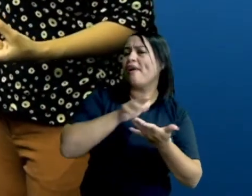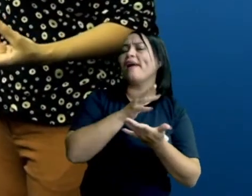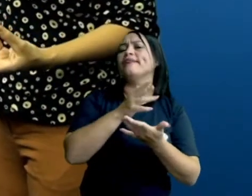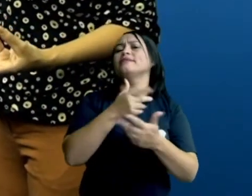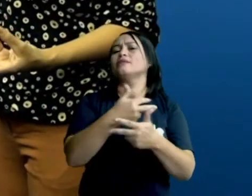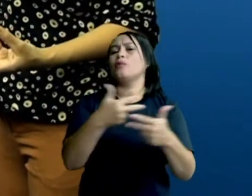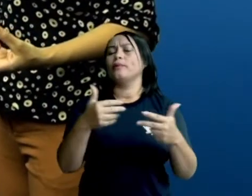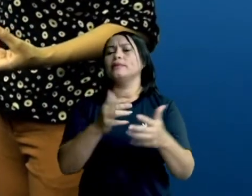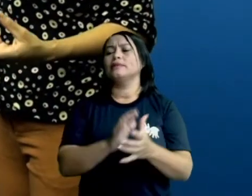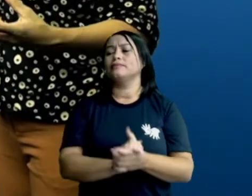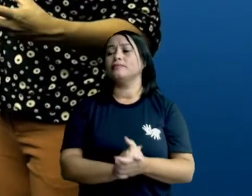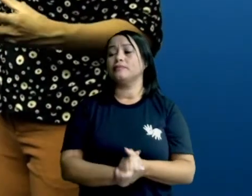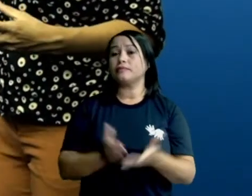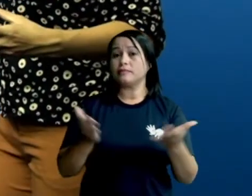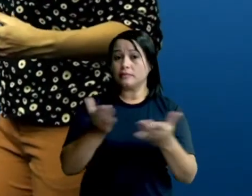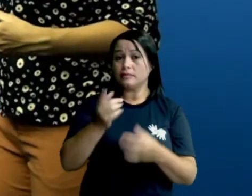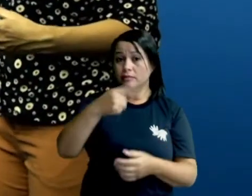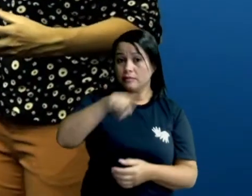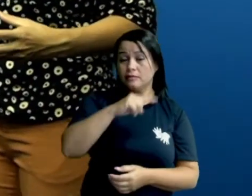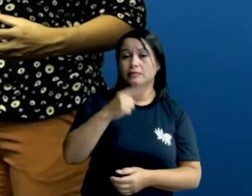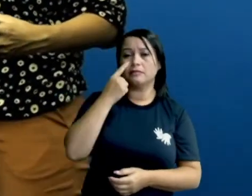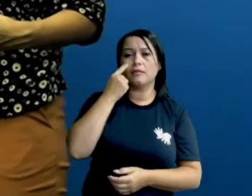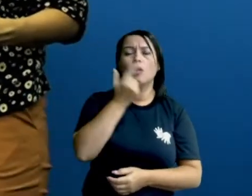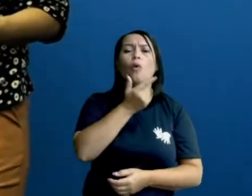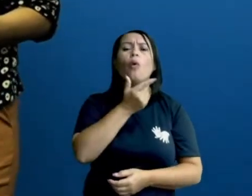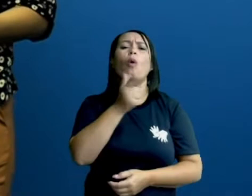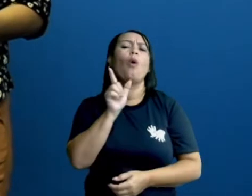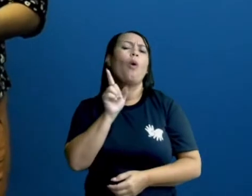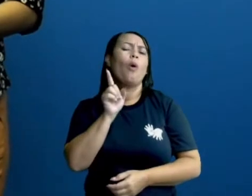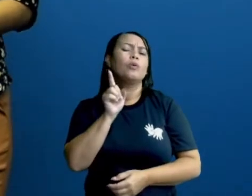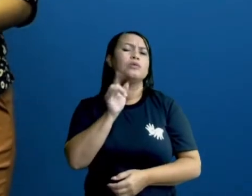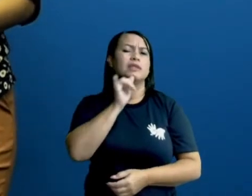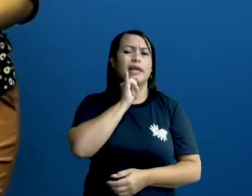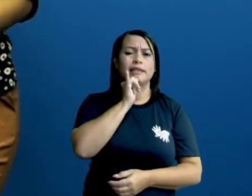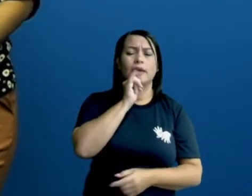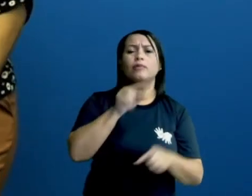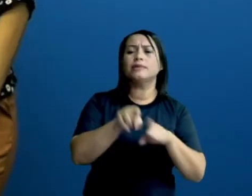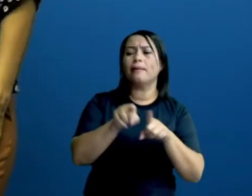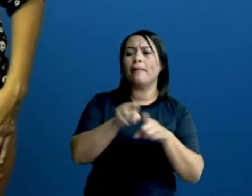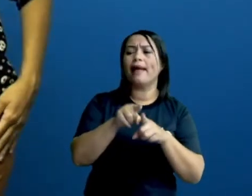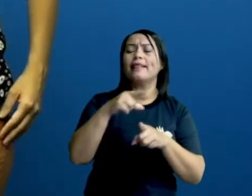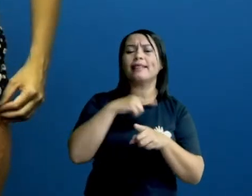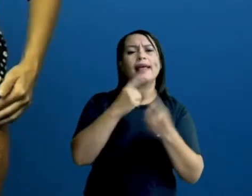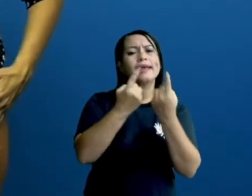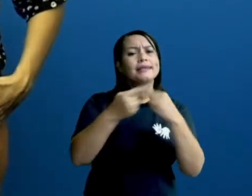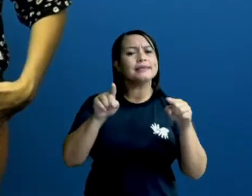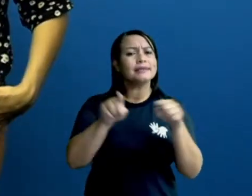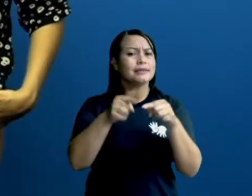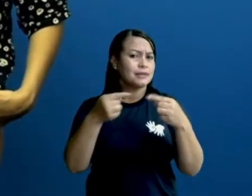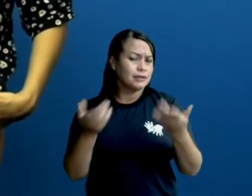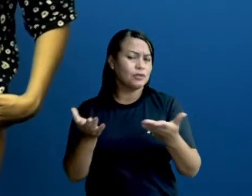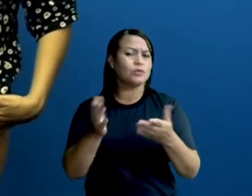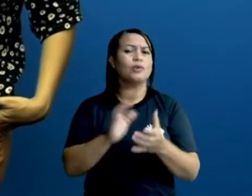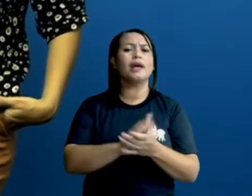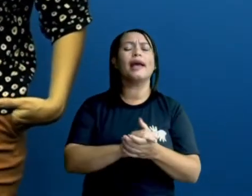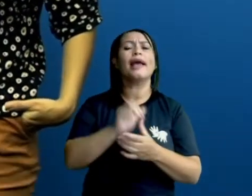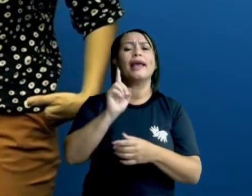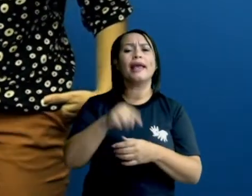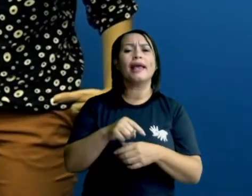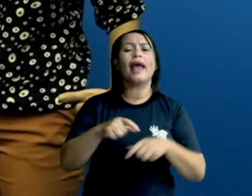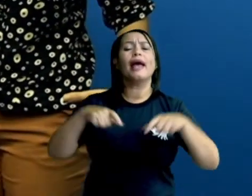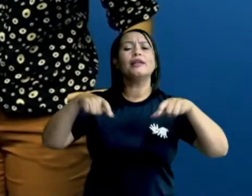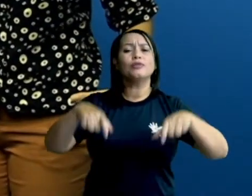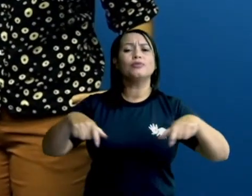questões. Agora, para vocês verem outros exemplos, eu trouxe este hino, que é de